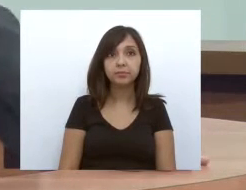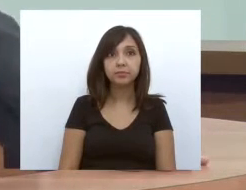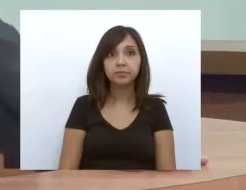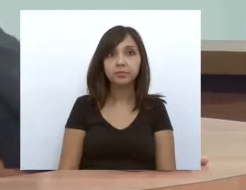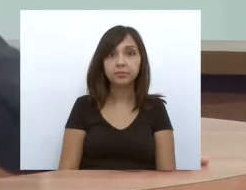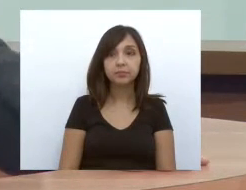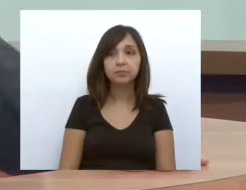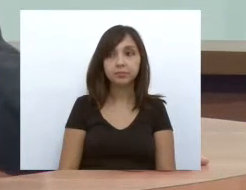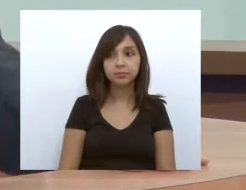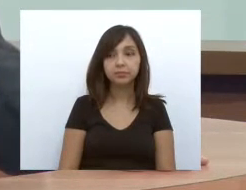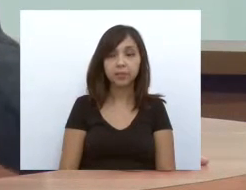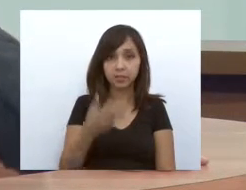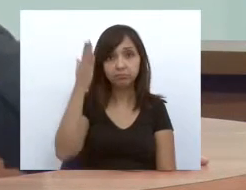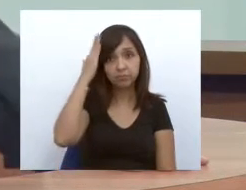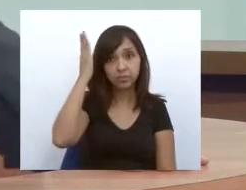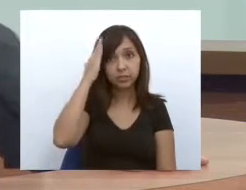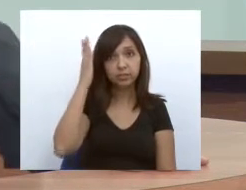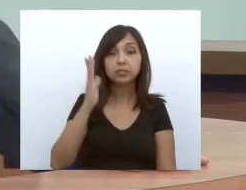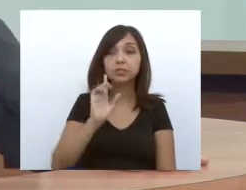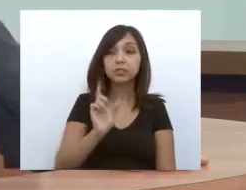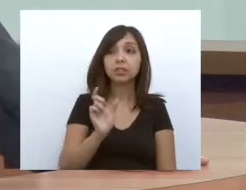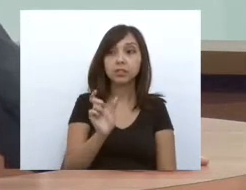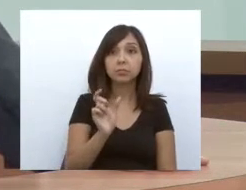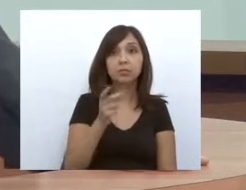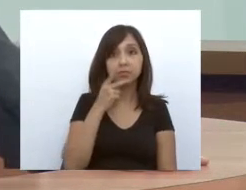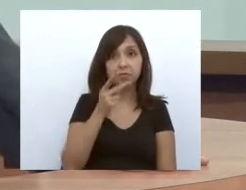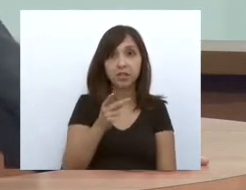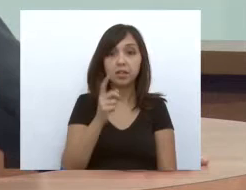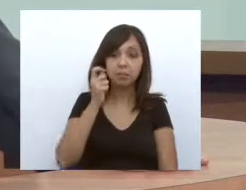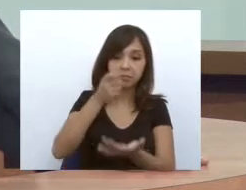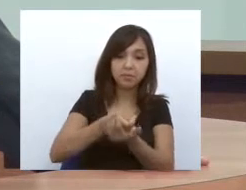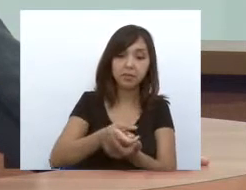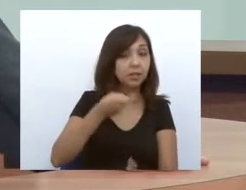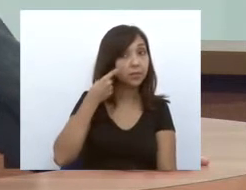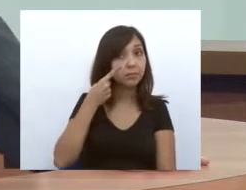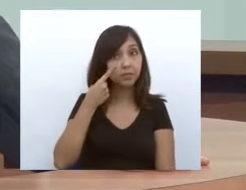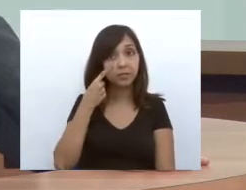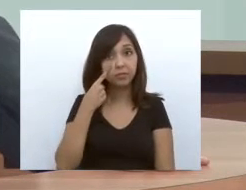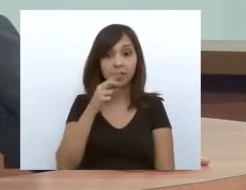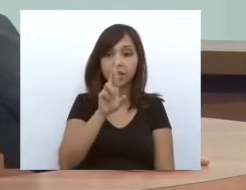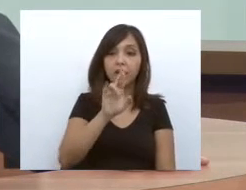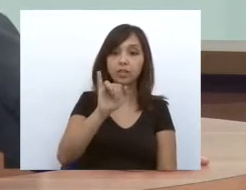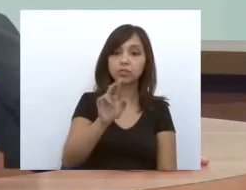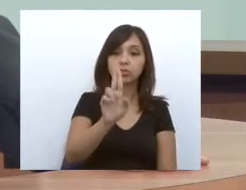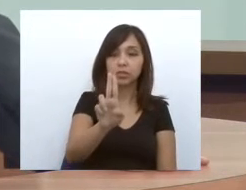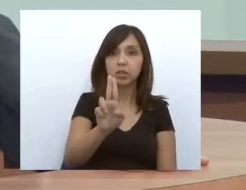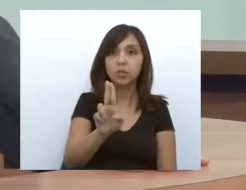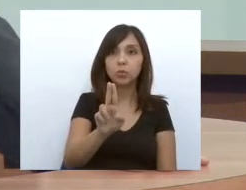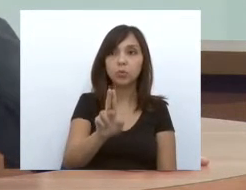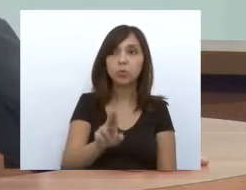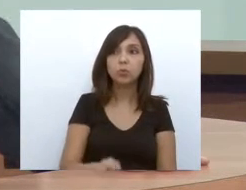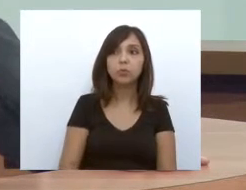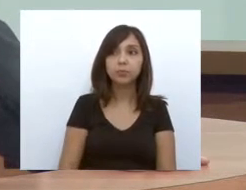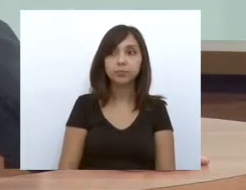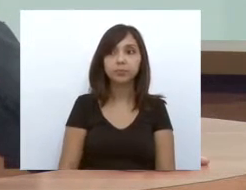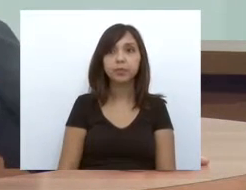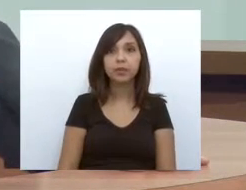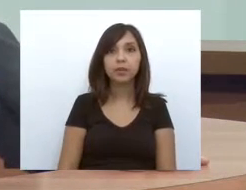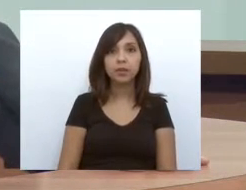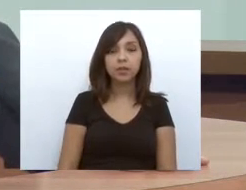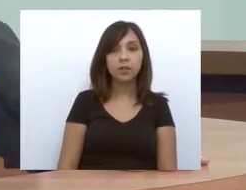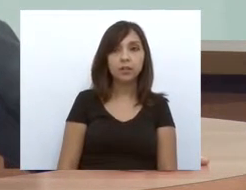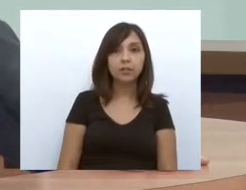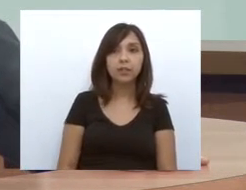Eu sei dessa fala. Vamos pagar para ver. Quando o regime jurídico único veio para esta casa, sem